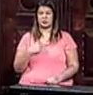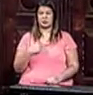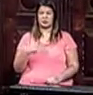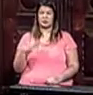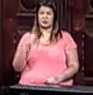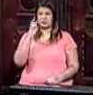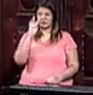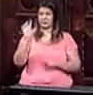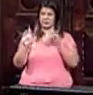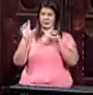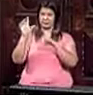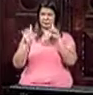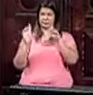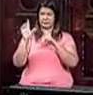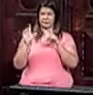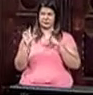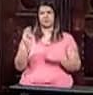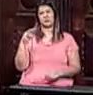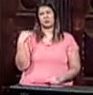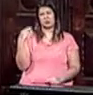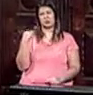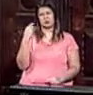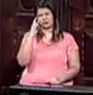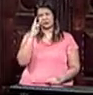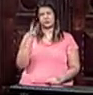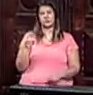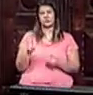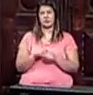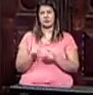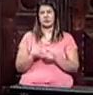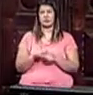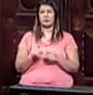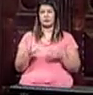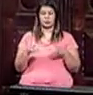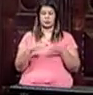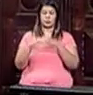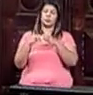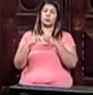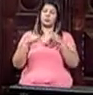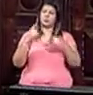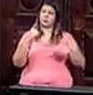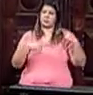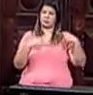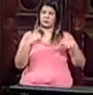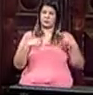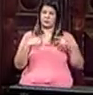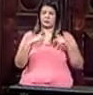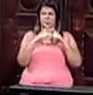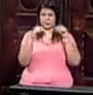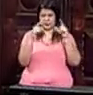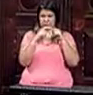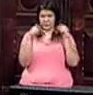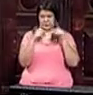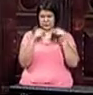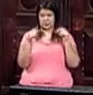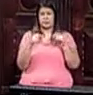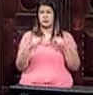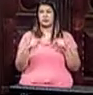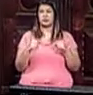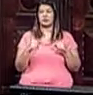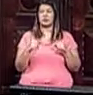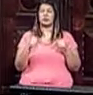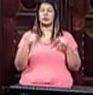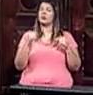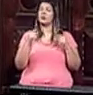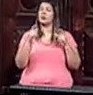no noticiário, a deputada Marta Rocha deve ter ido, foi um grupo de parlamentares a Brasília